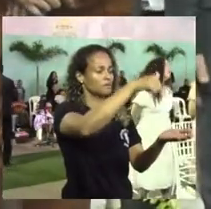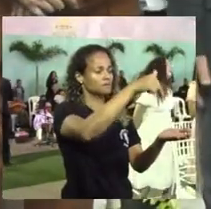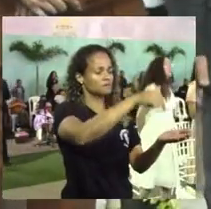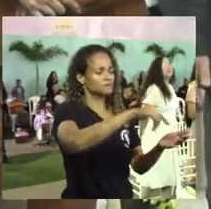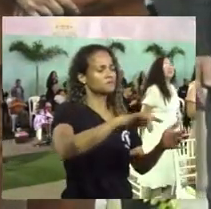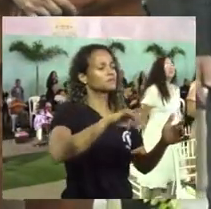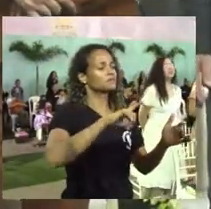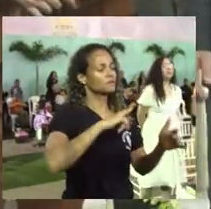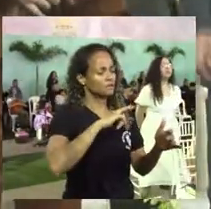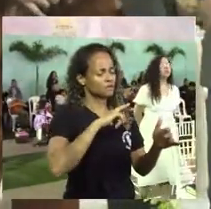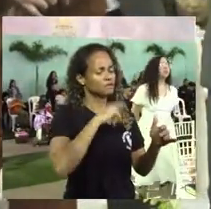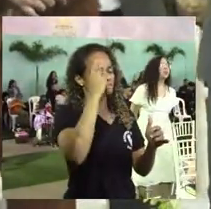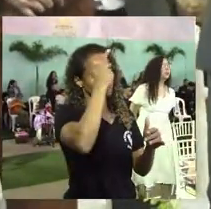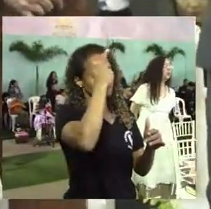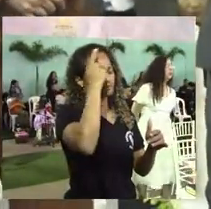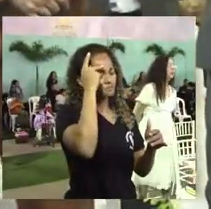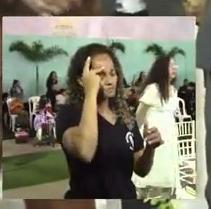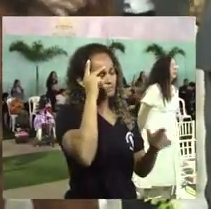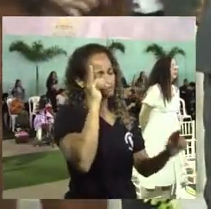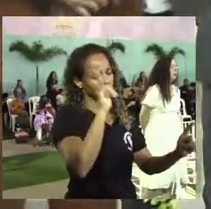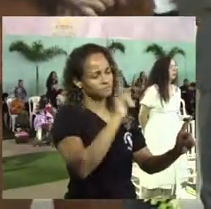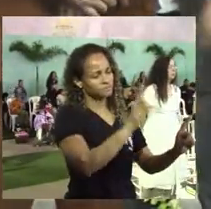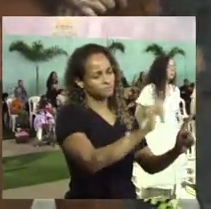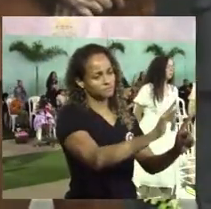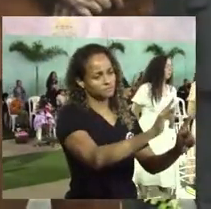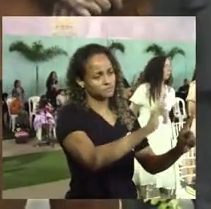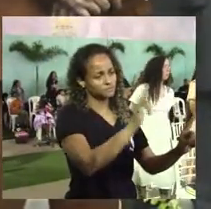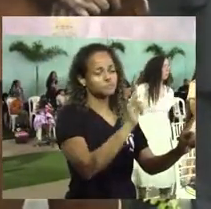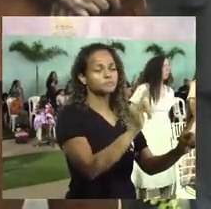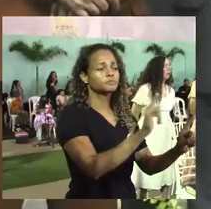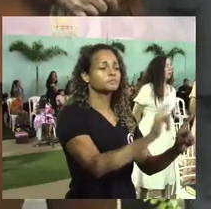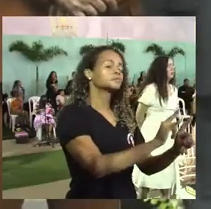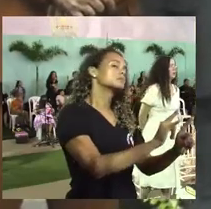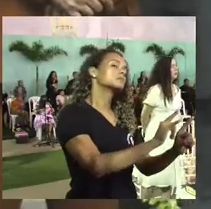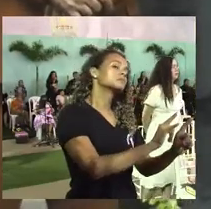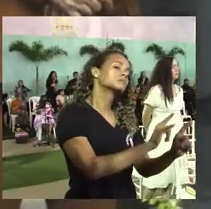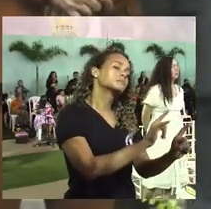tem muita gente que te ama